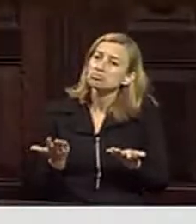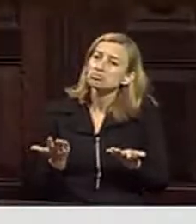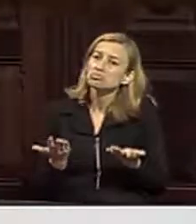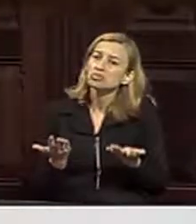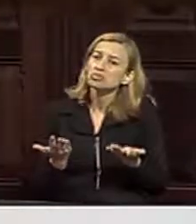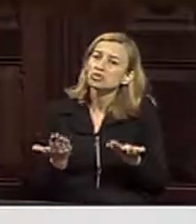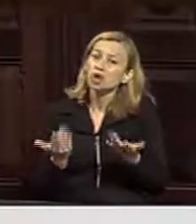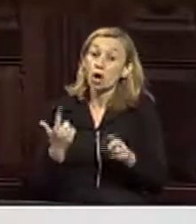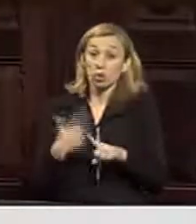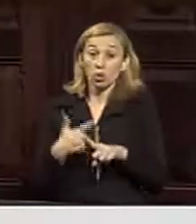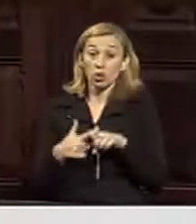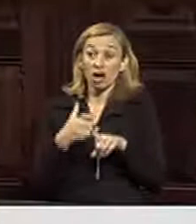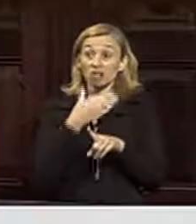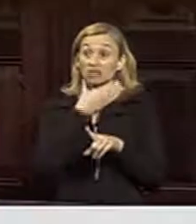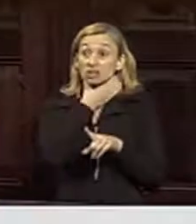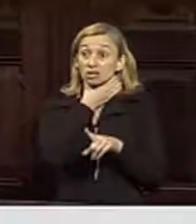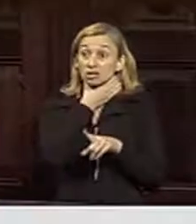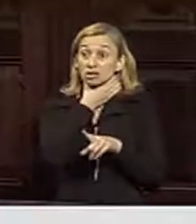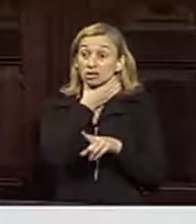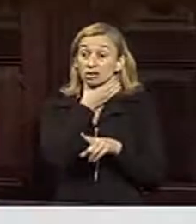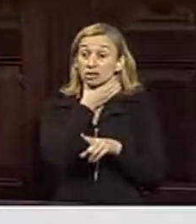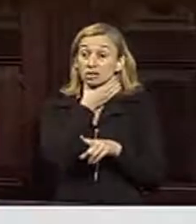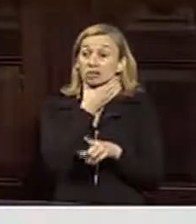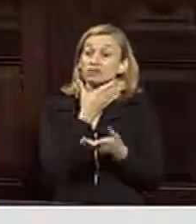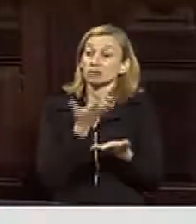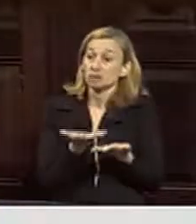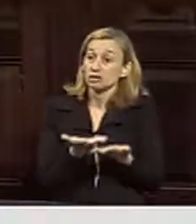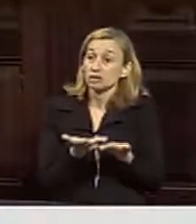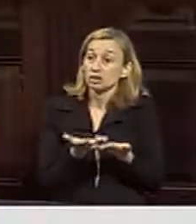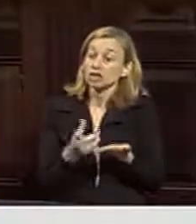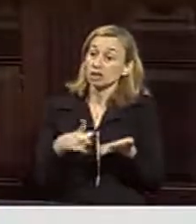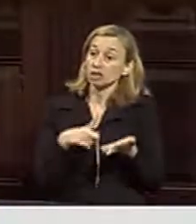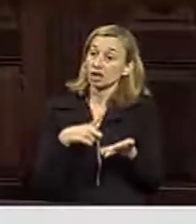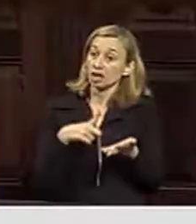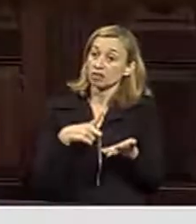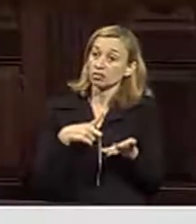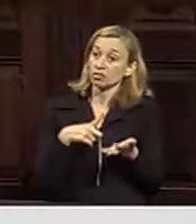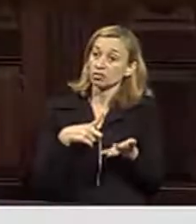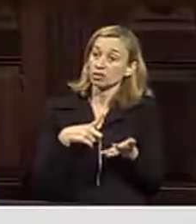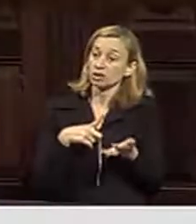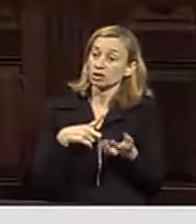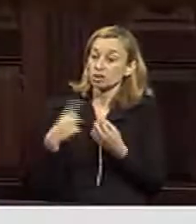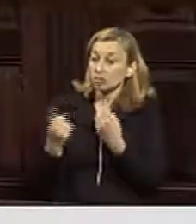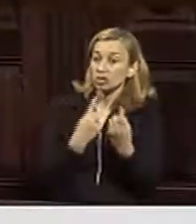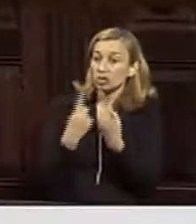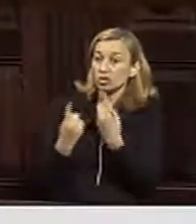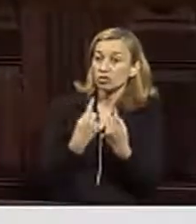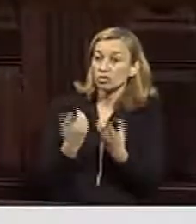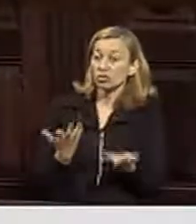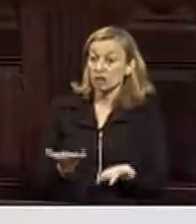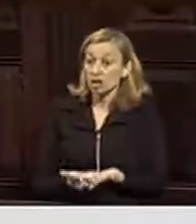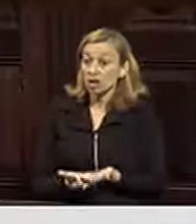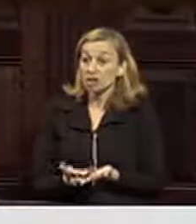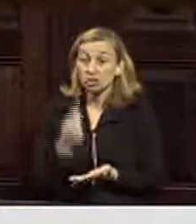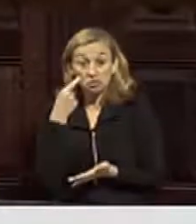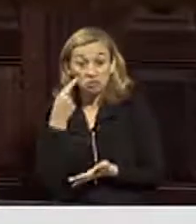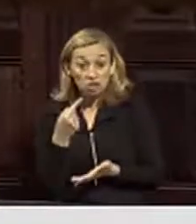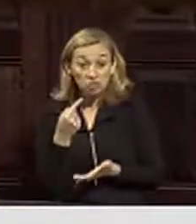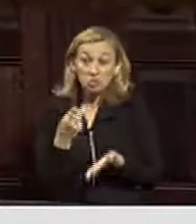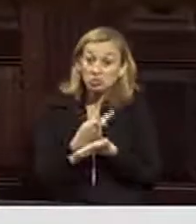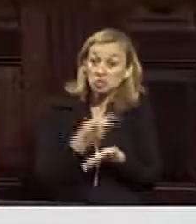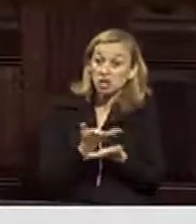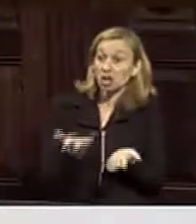quadro dramático que passam as estradas no interior do estado. E aqui trago a vossas